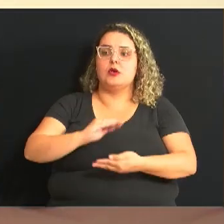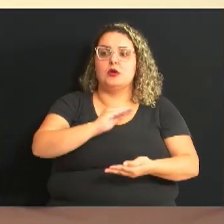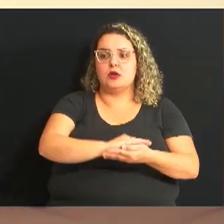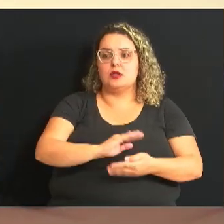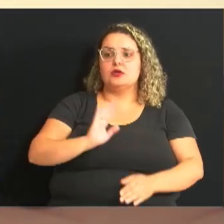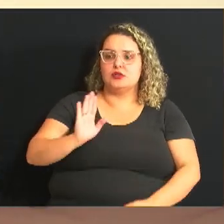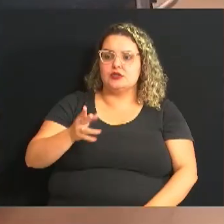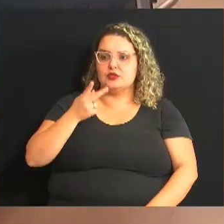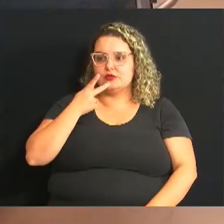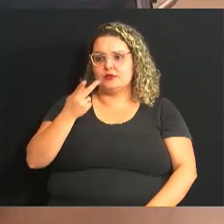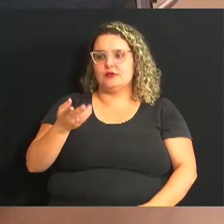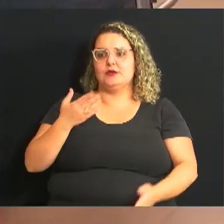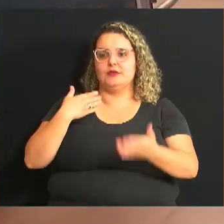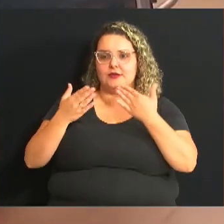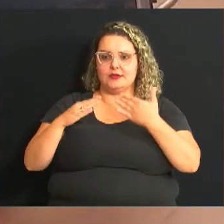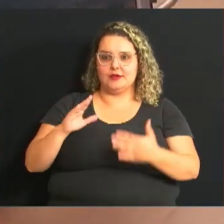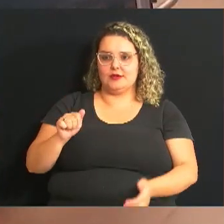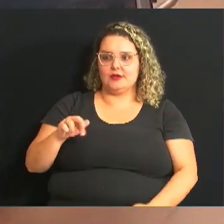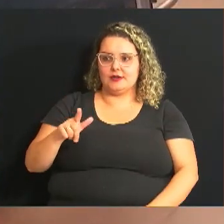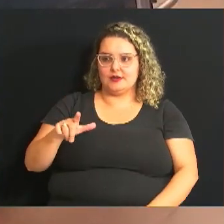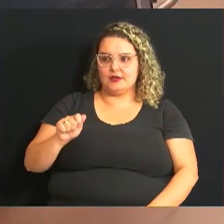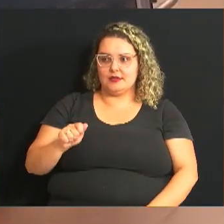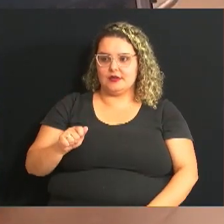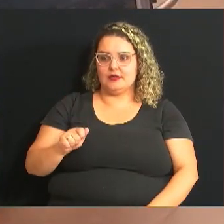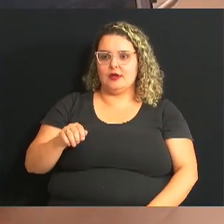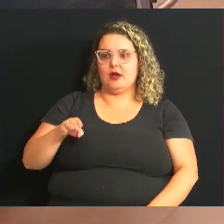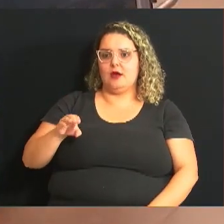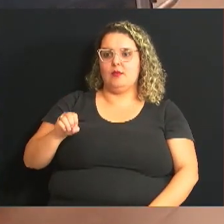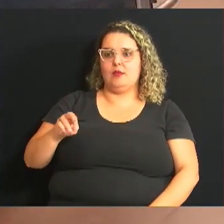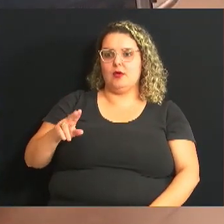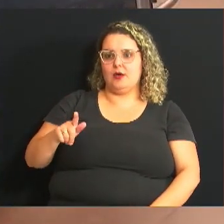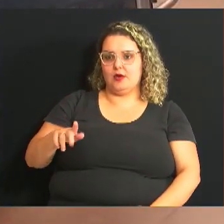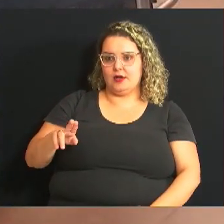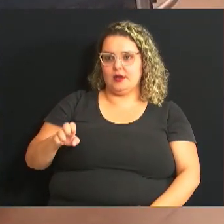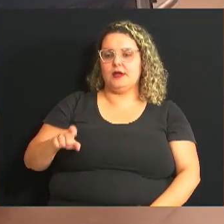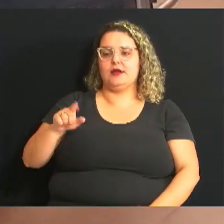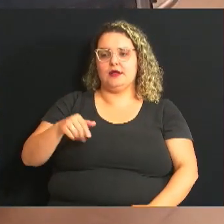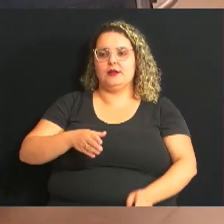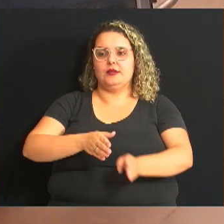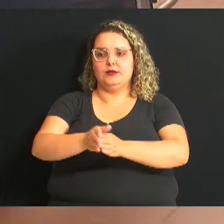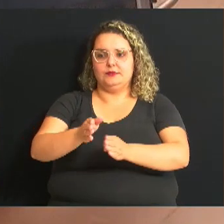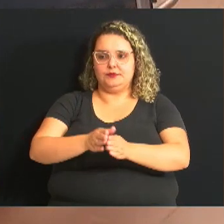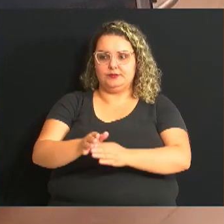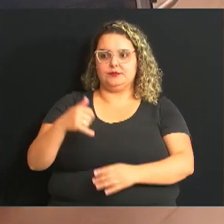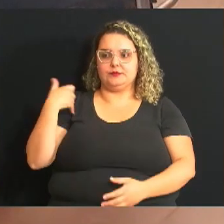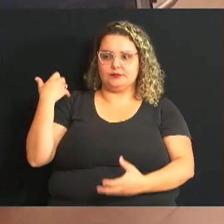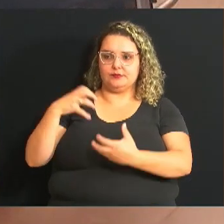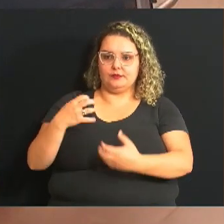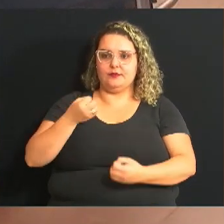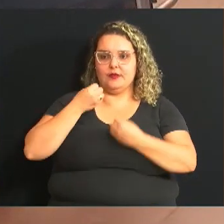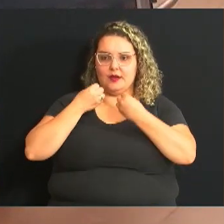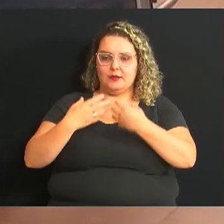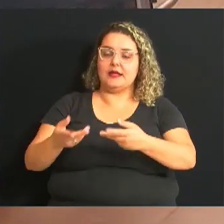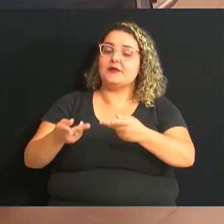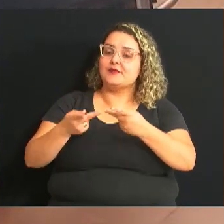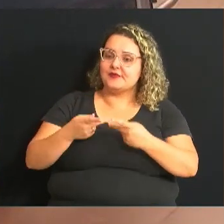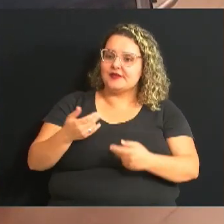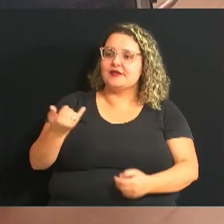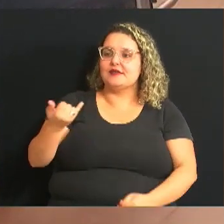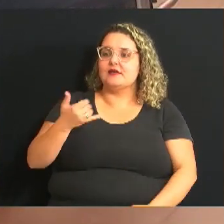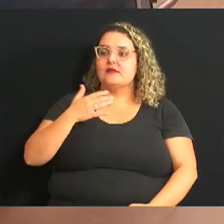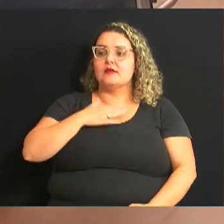agora a gente vai falar com a Carla Borg, ela que é do Conselho Municipal do Idoso. Carla, seja bem-vinda. Fala para